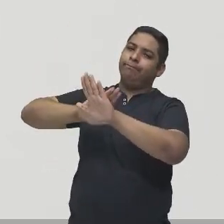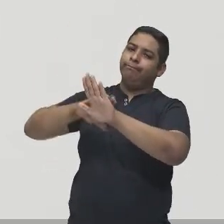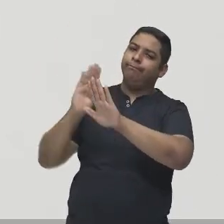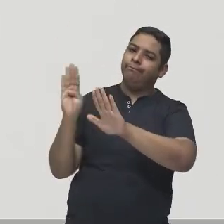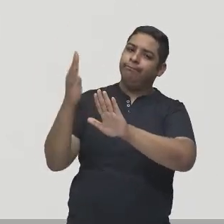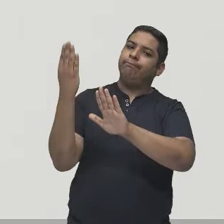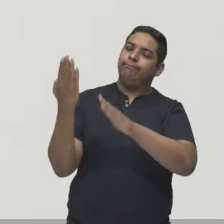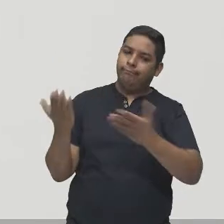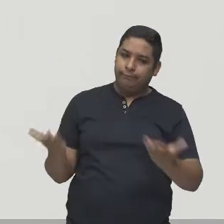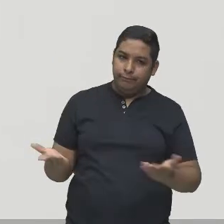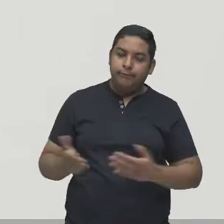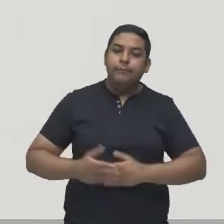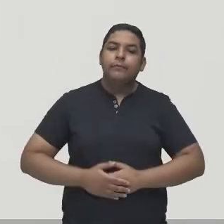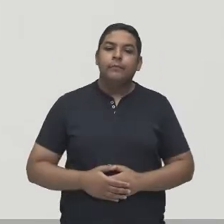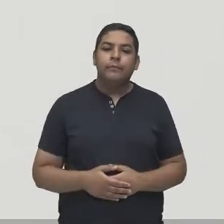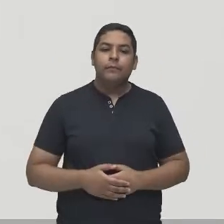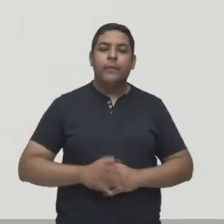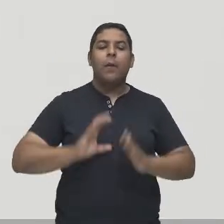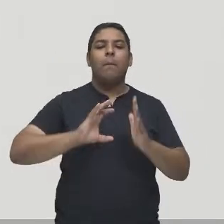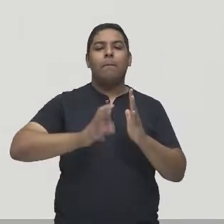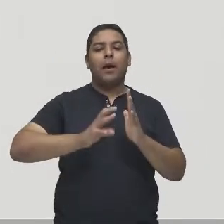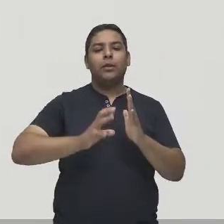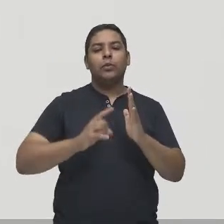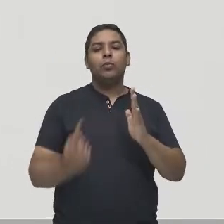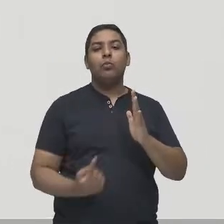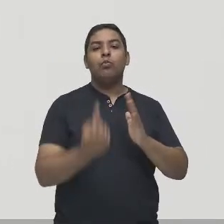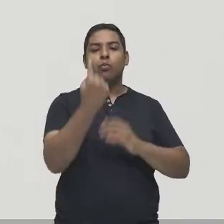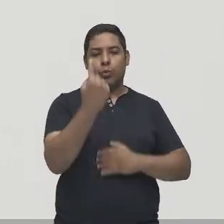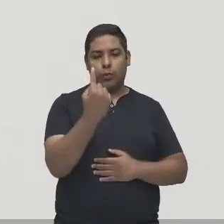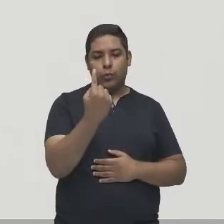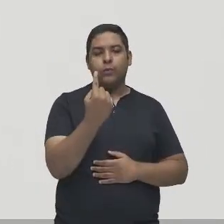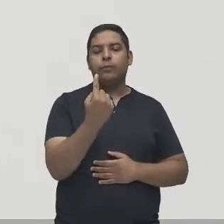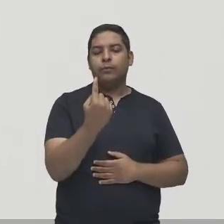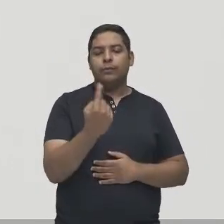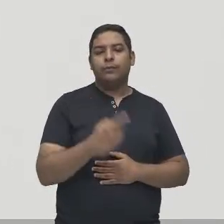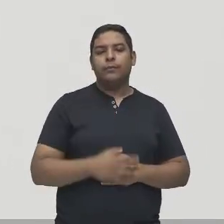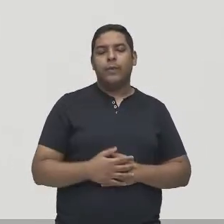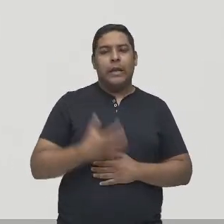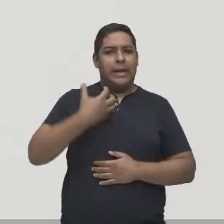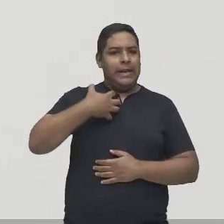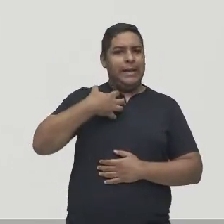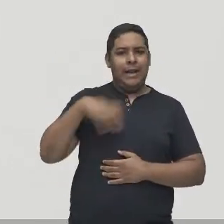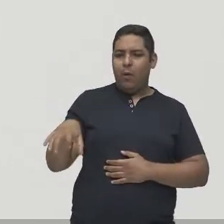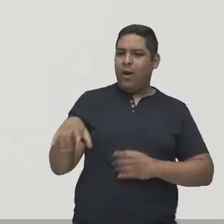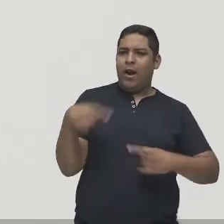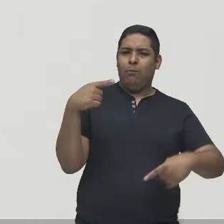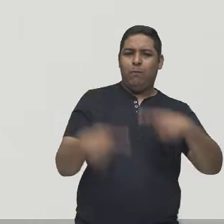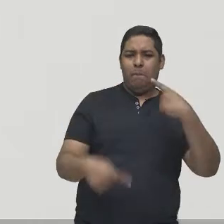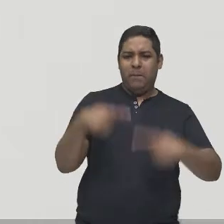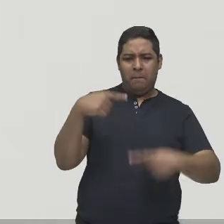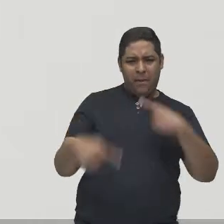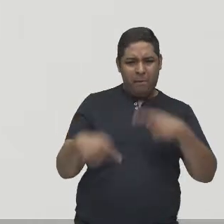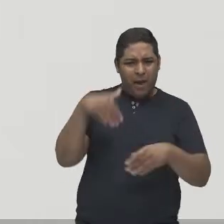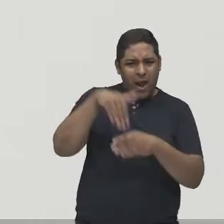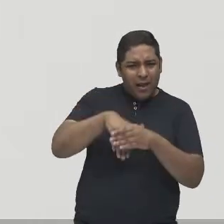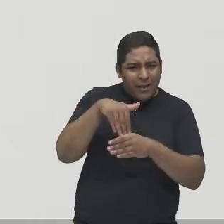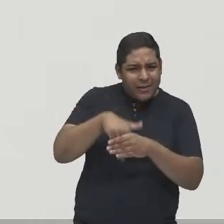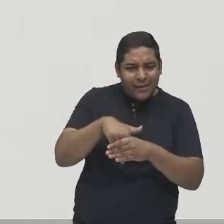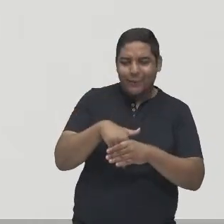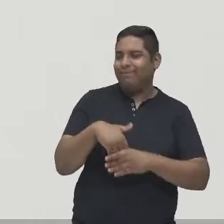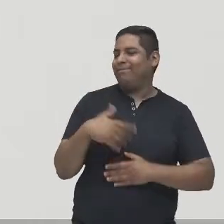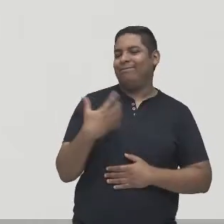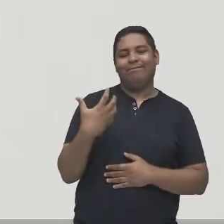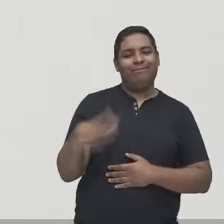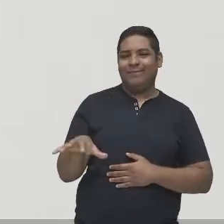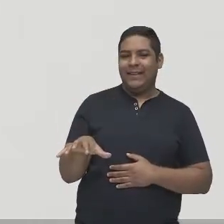como eu falei lá no início, um partido único. Eu não quero adversários. Então, eu vou estar ali